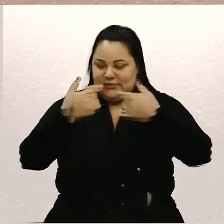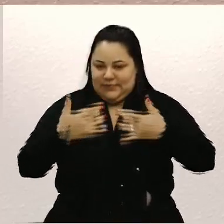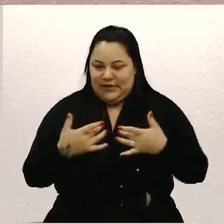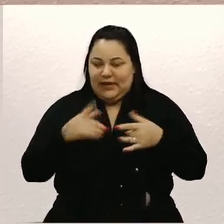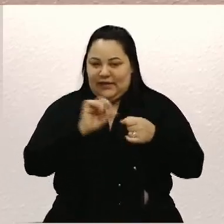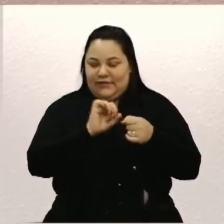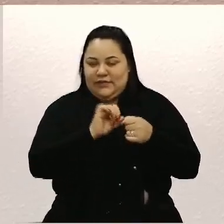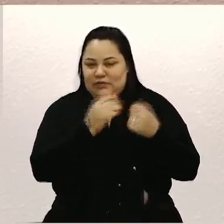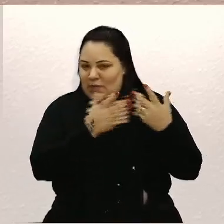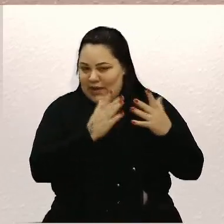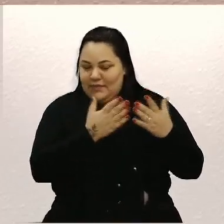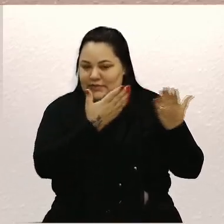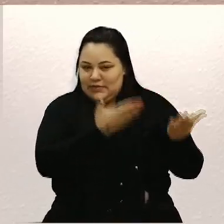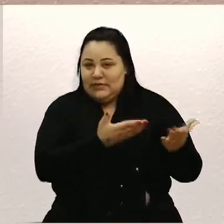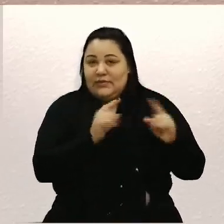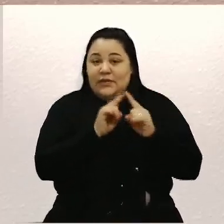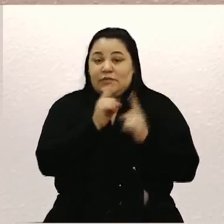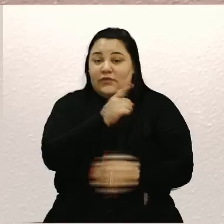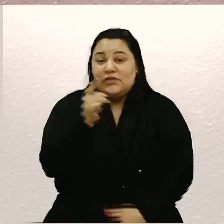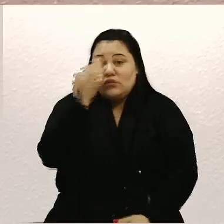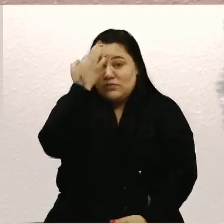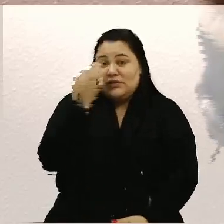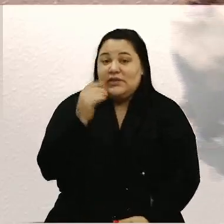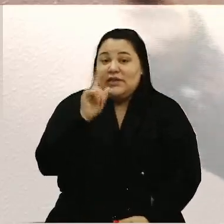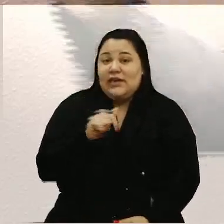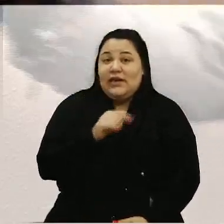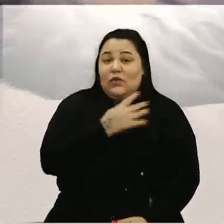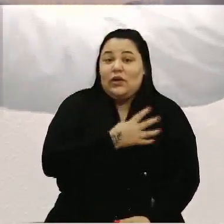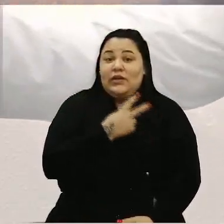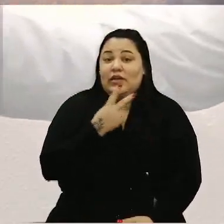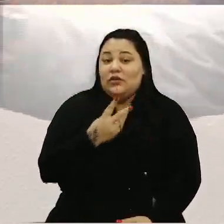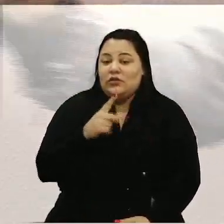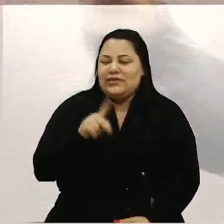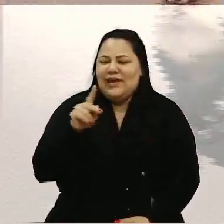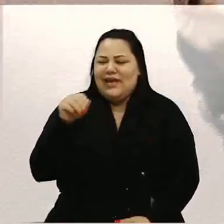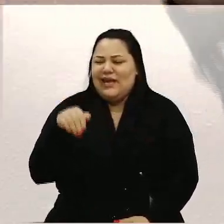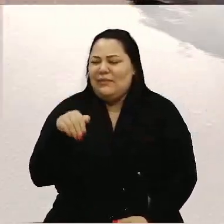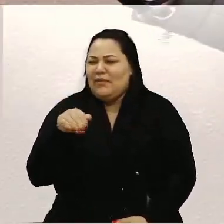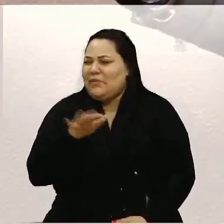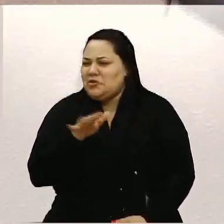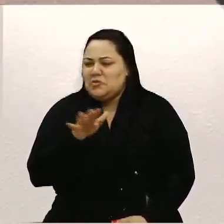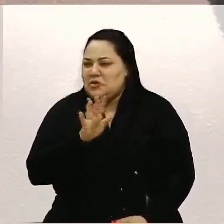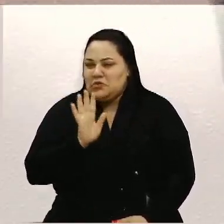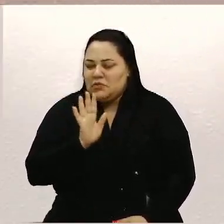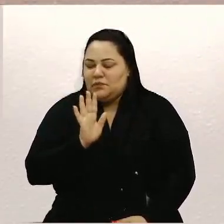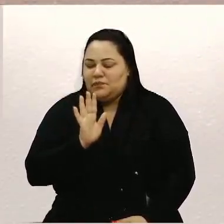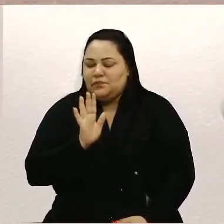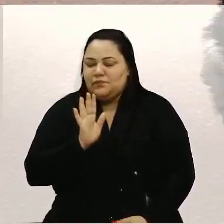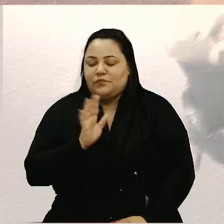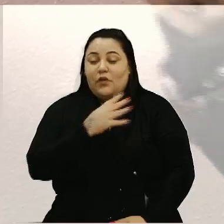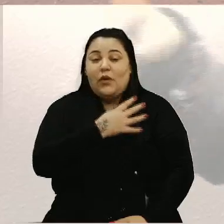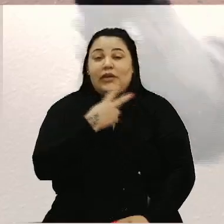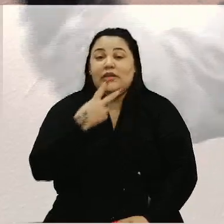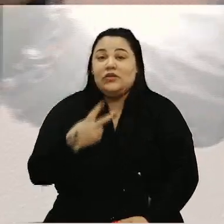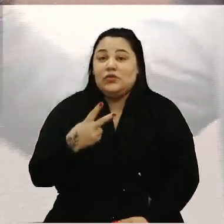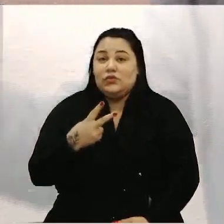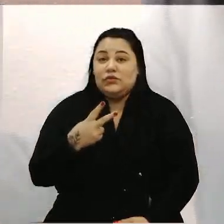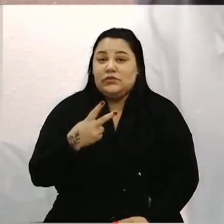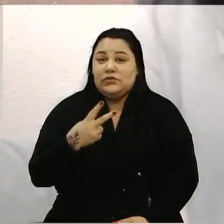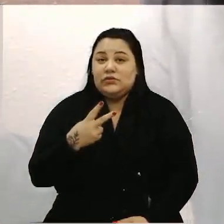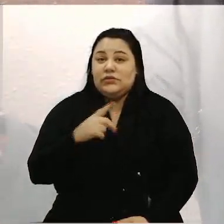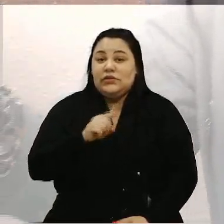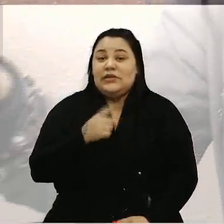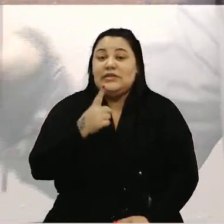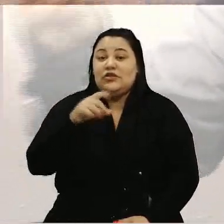eles. Mas para entender, uma maratona são 42 quilômetros e alguma coisinha. 42 quilômetros,